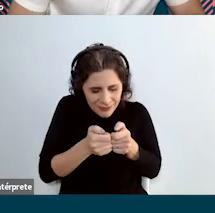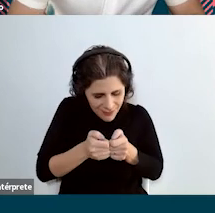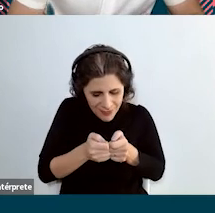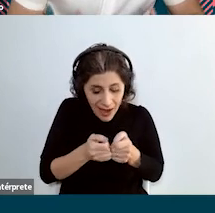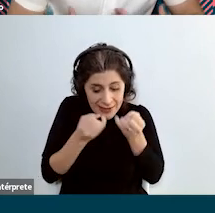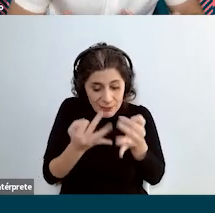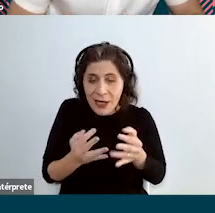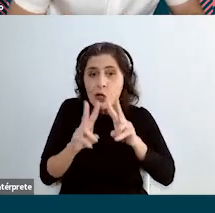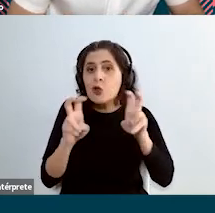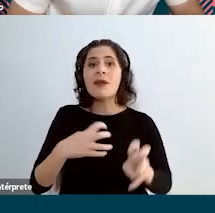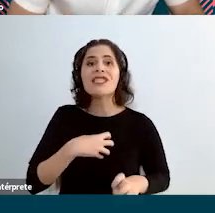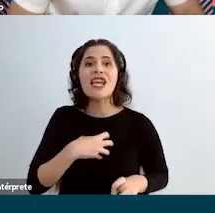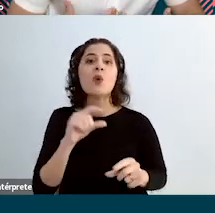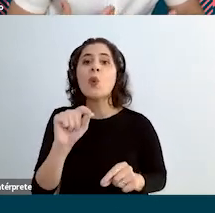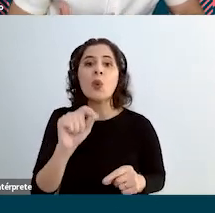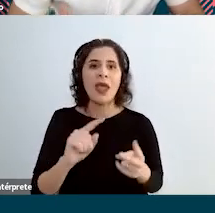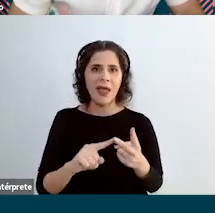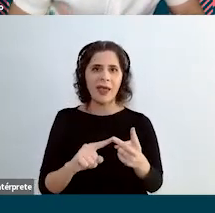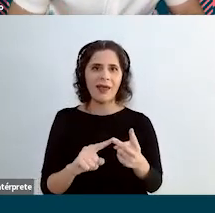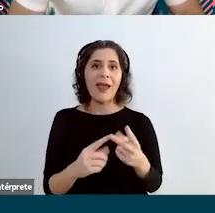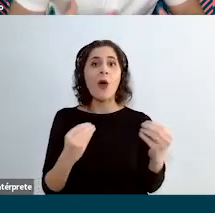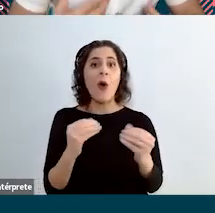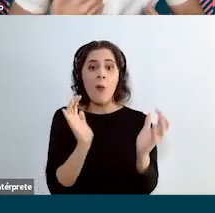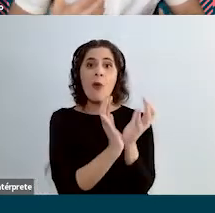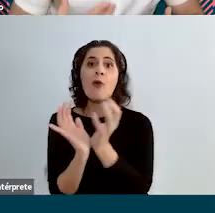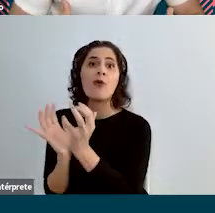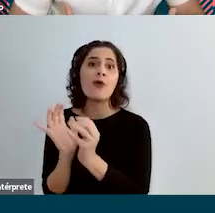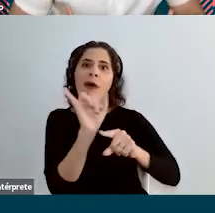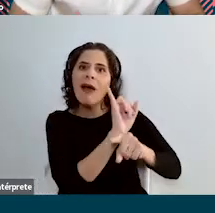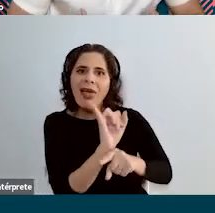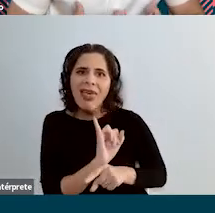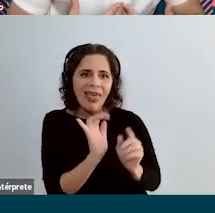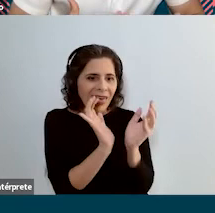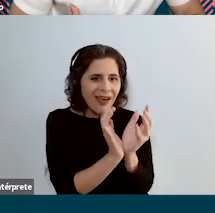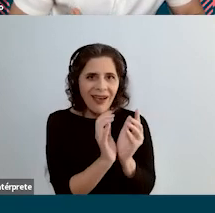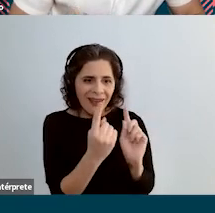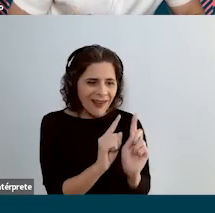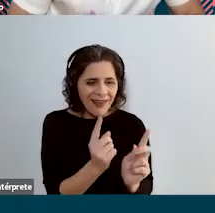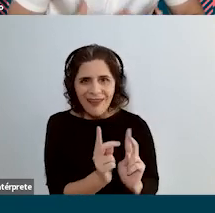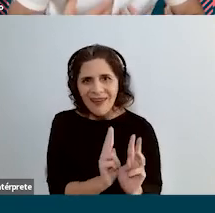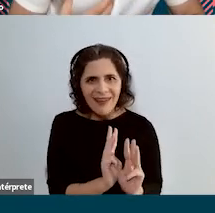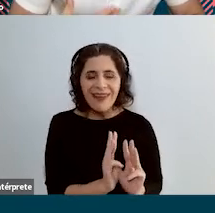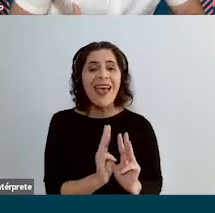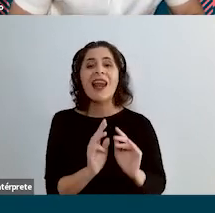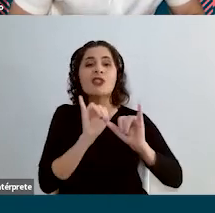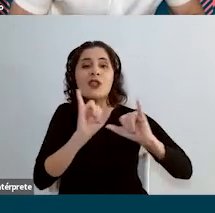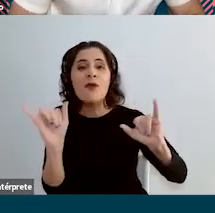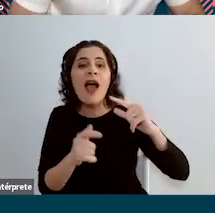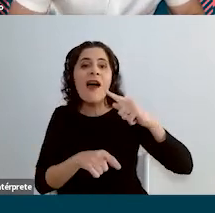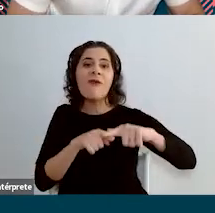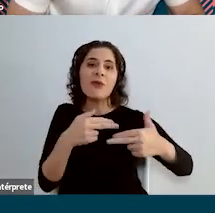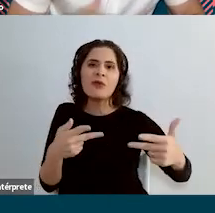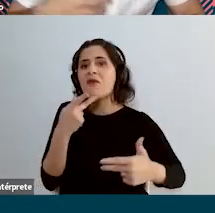lá dentro. Falavam a sensação delas, os sentimentos delas, como que elas montavam o grupo, por que elas montavam. Elas divulgavam